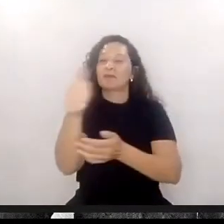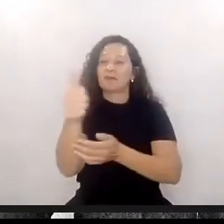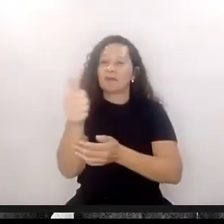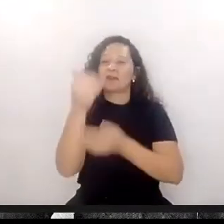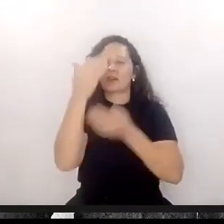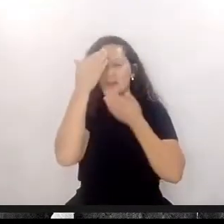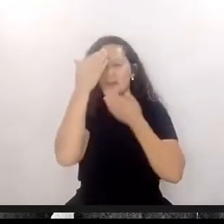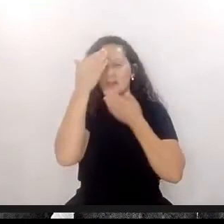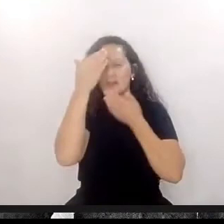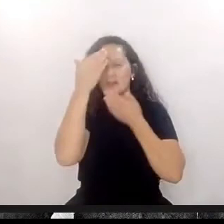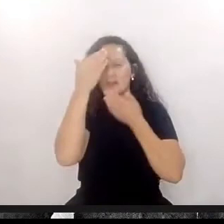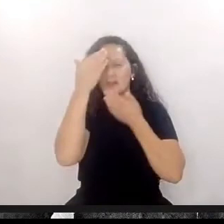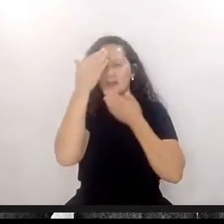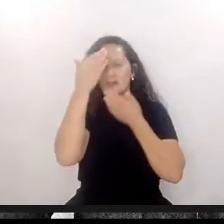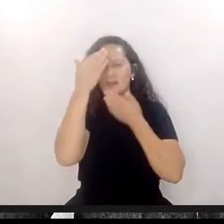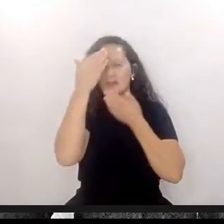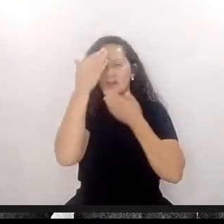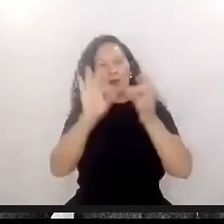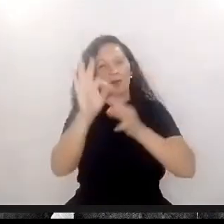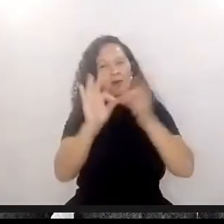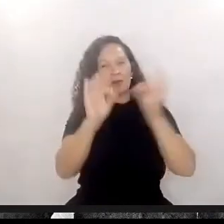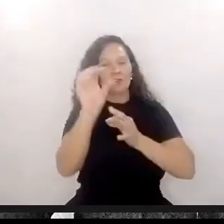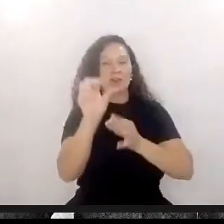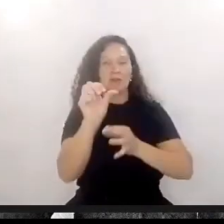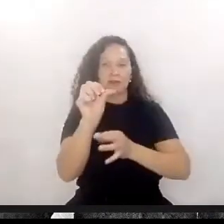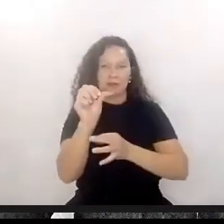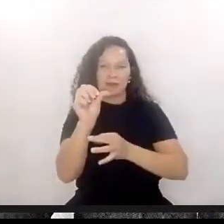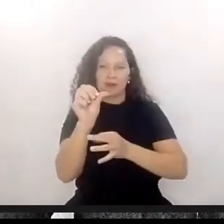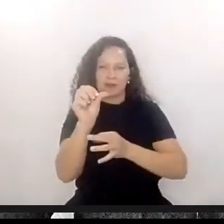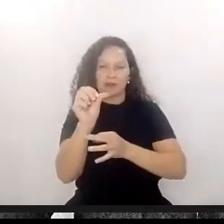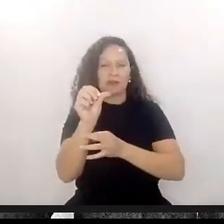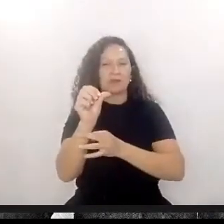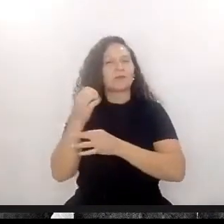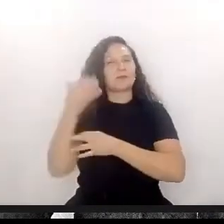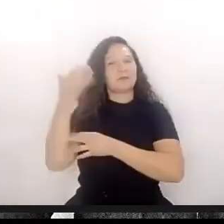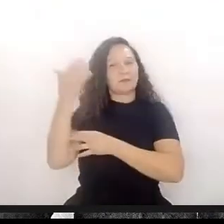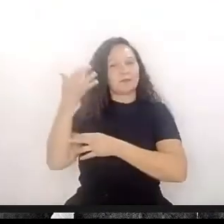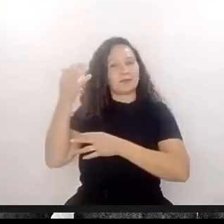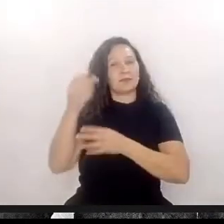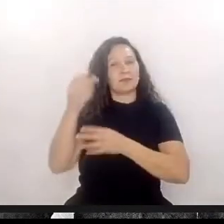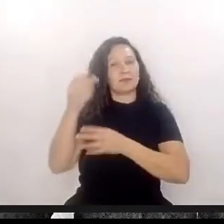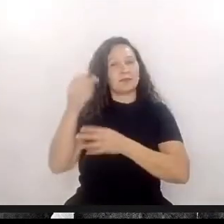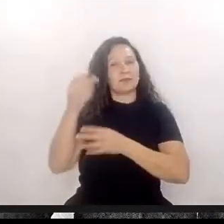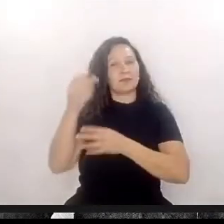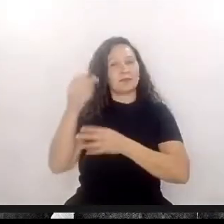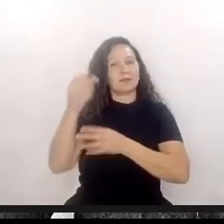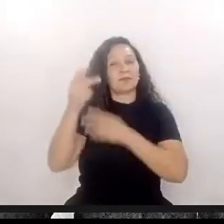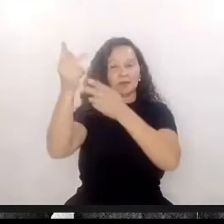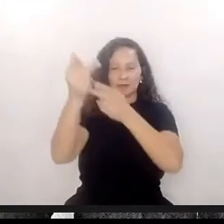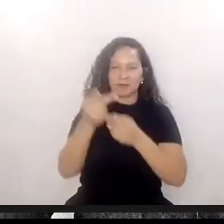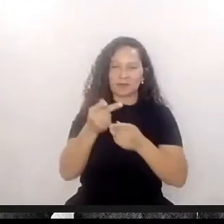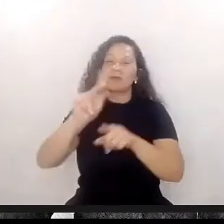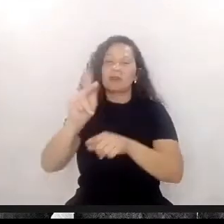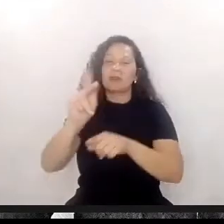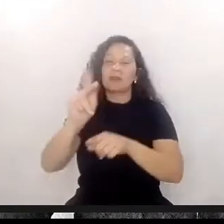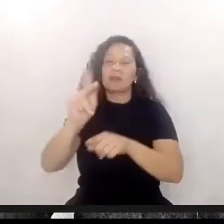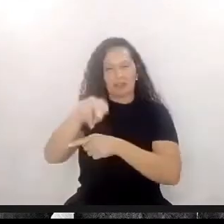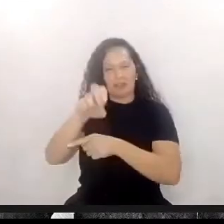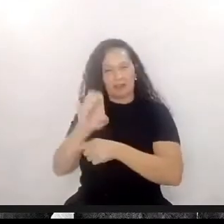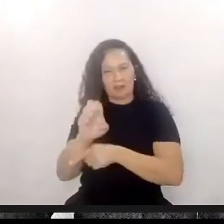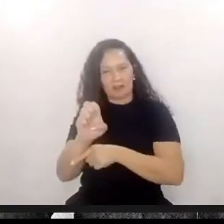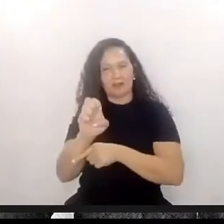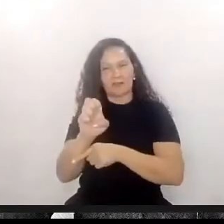organização do Sexto Annan Park pelo convite e a Helene Peixoto por essa generosa